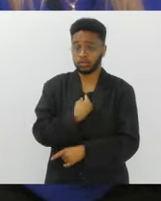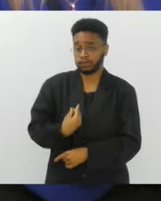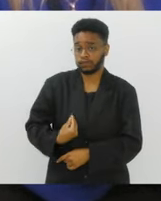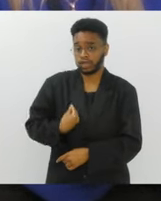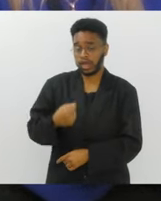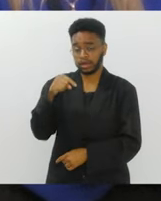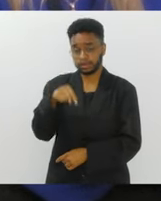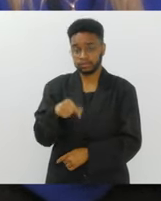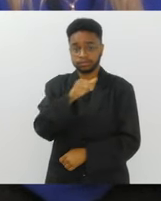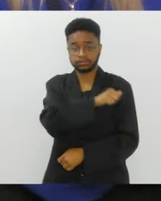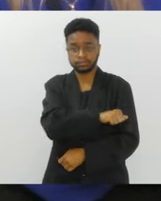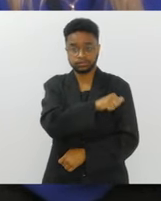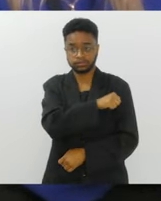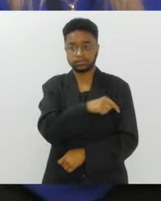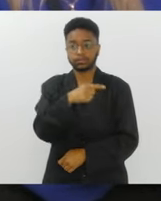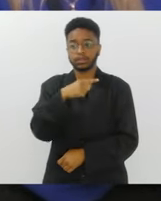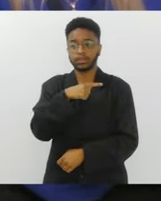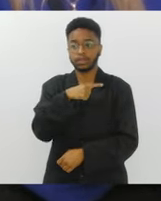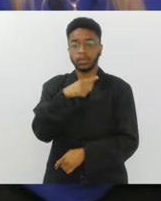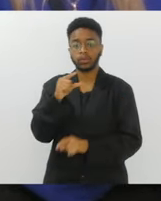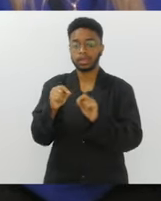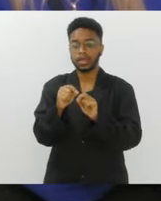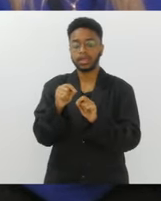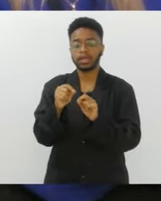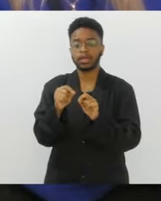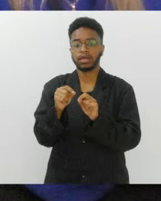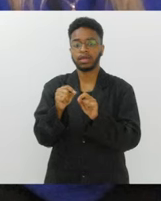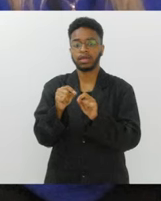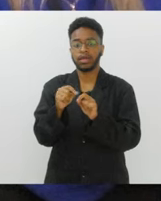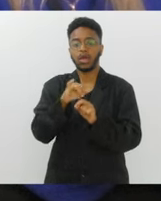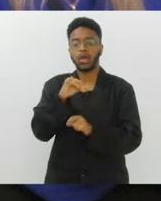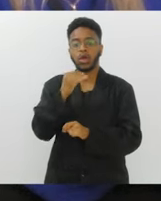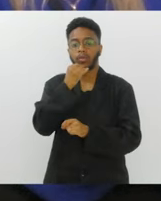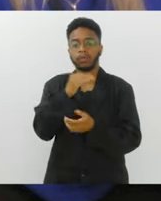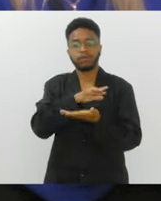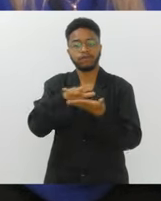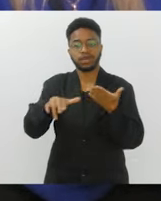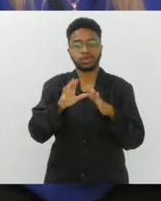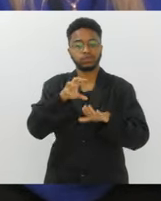Janeiro uma concentração massiva de oportunidades